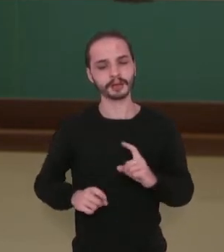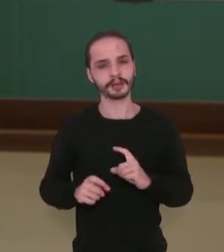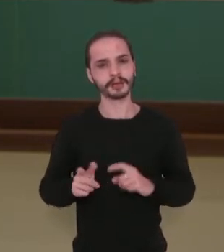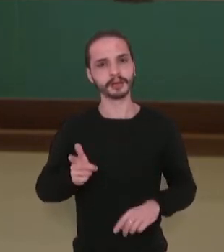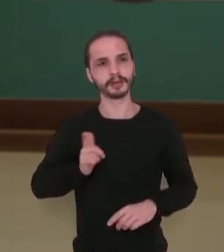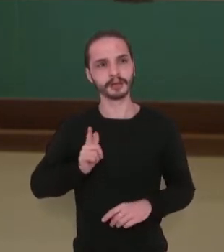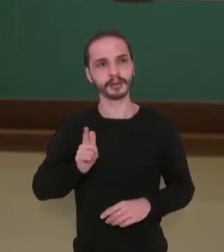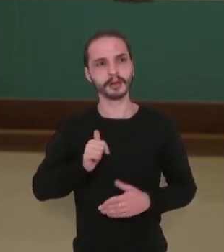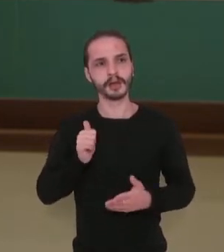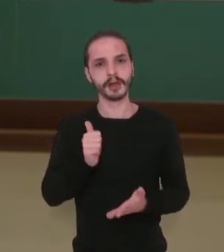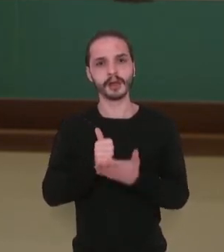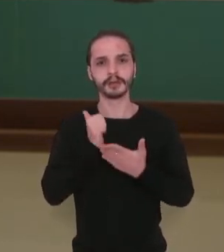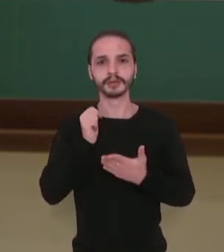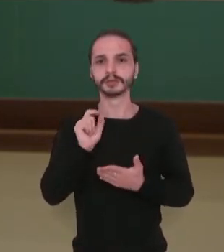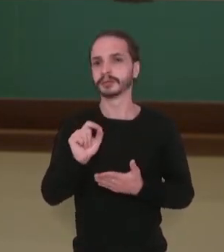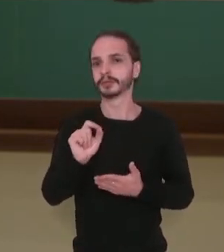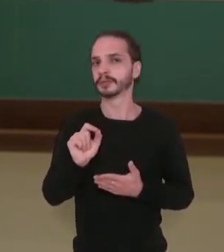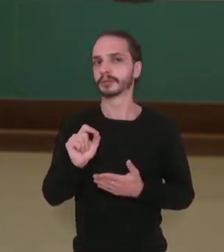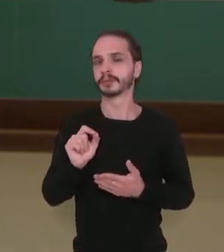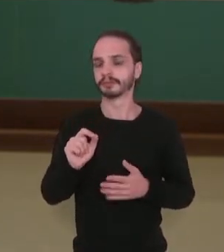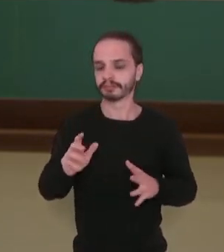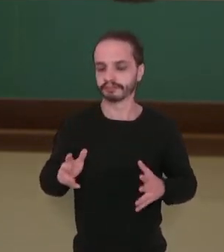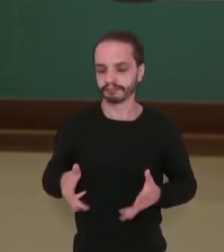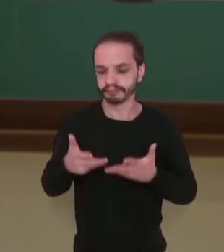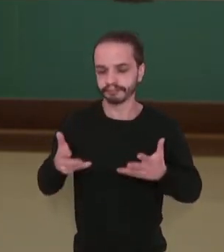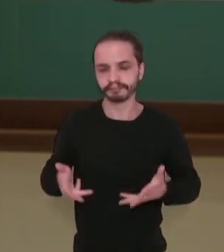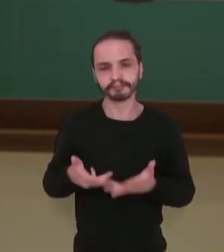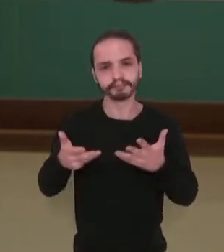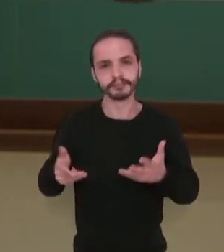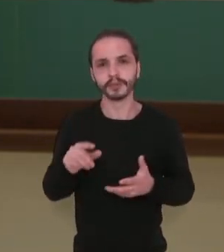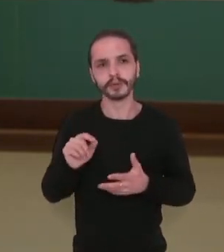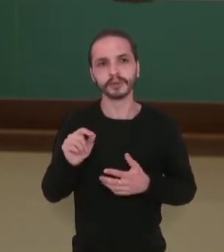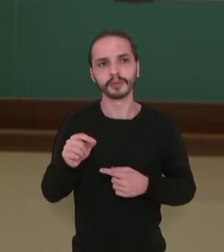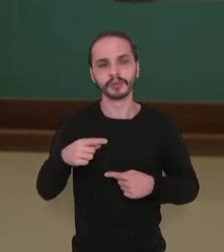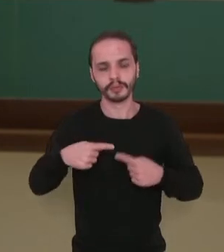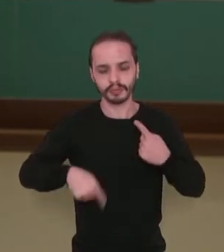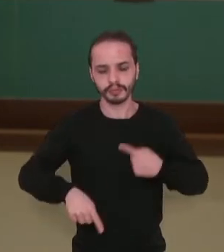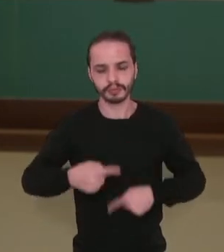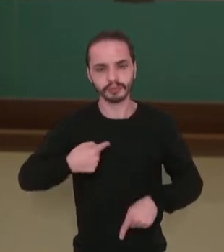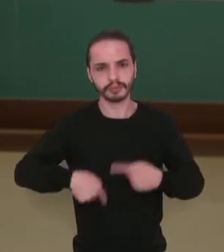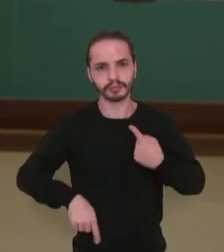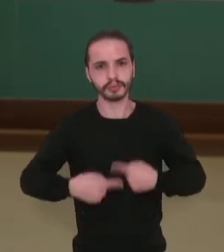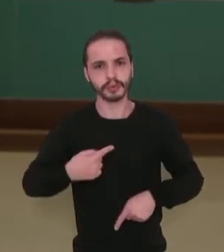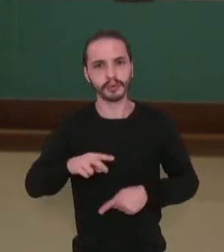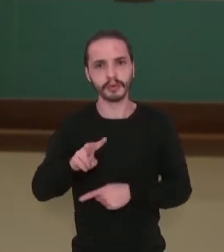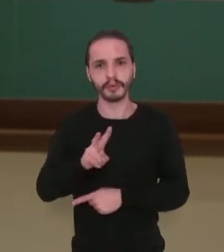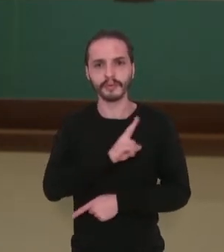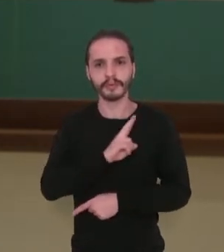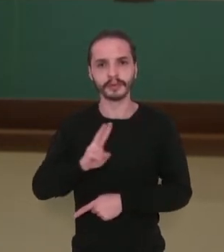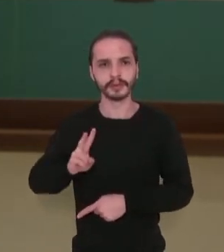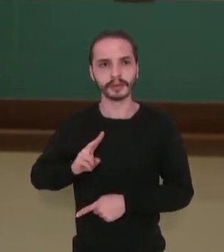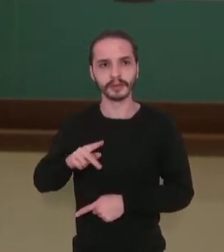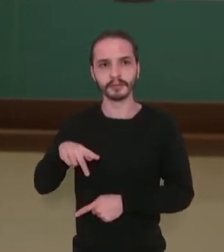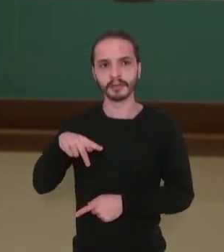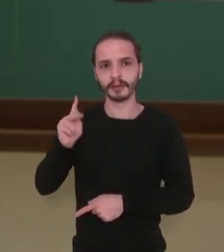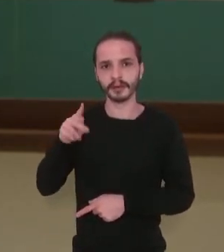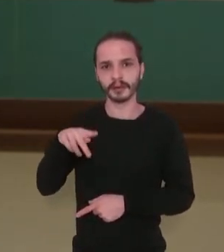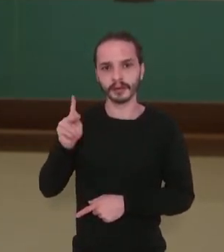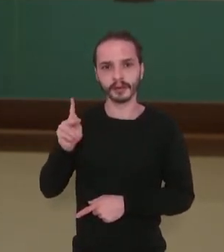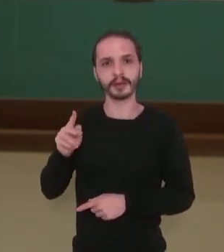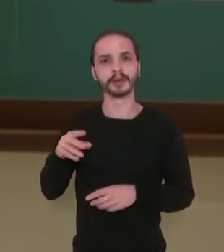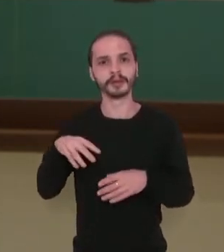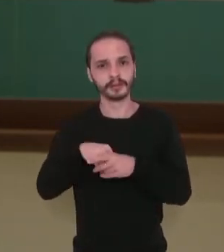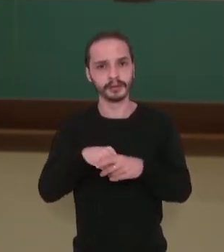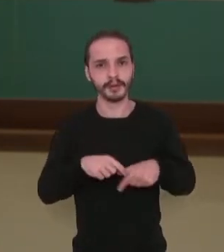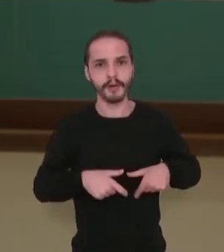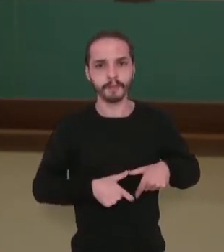ali, incentivando a produção, atuando ali na produção da vitamina K. Elas estão ali no intestino grosso